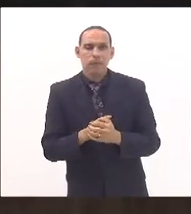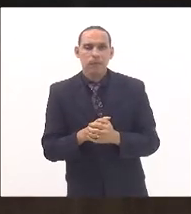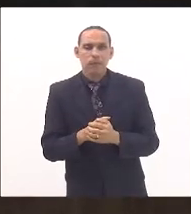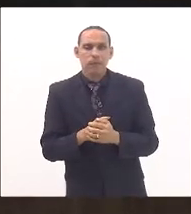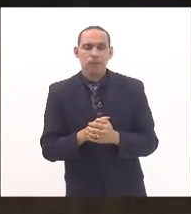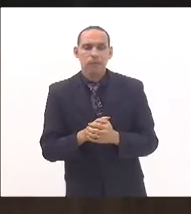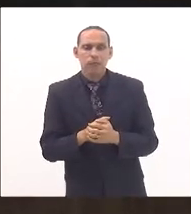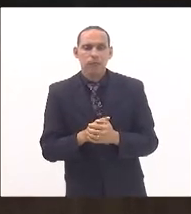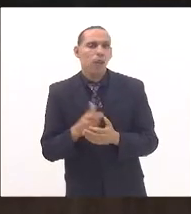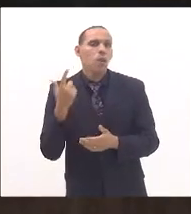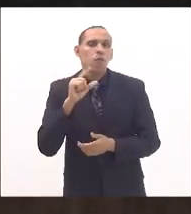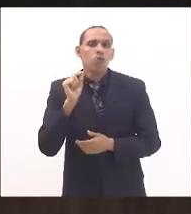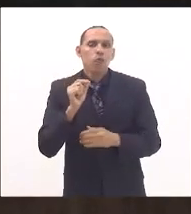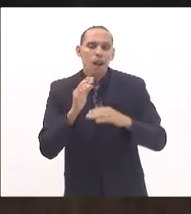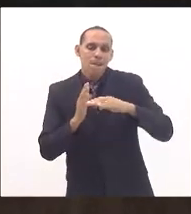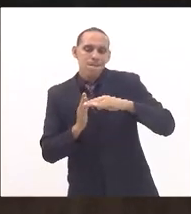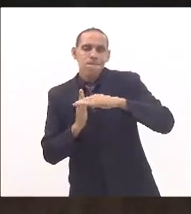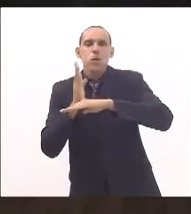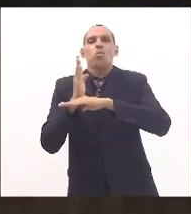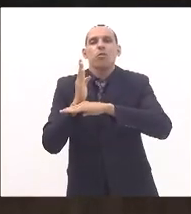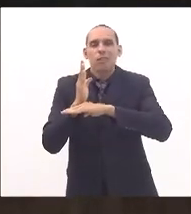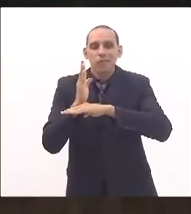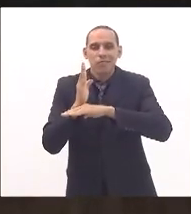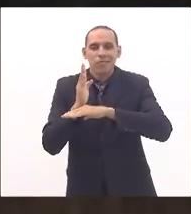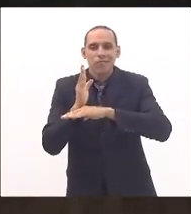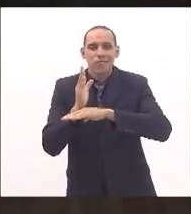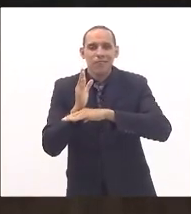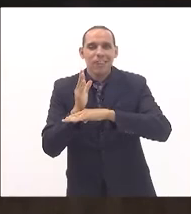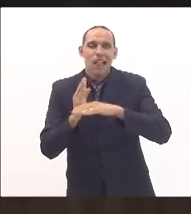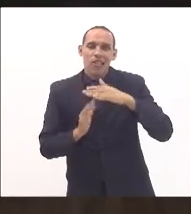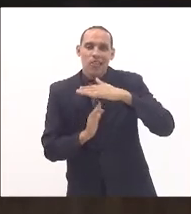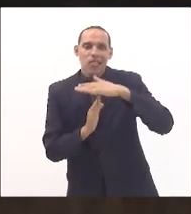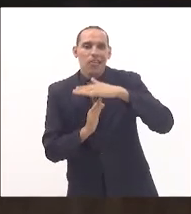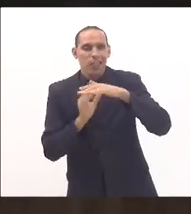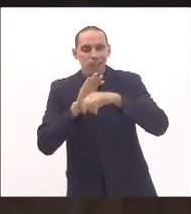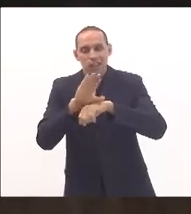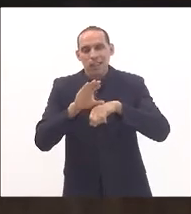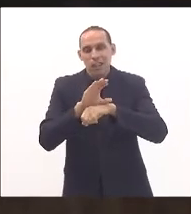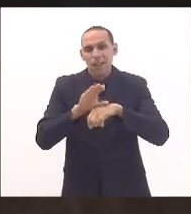de suplantar o teto constitucional com